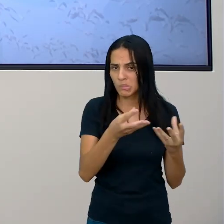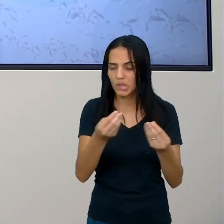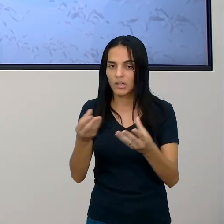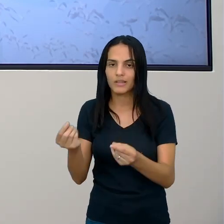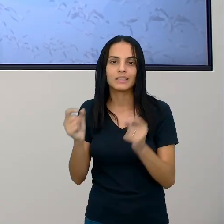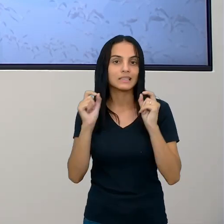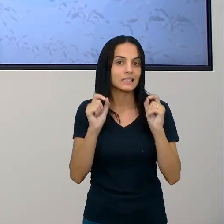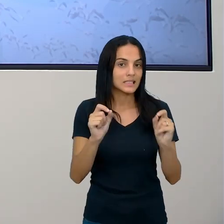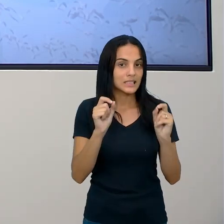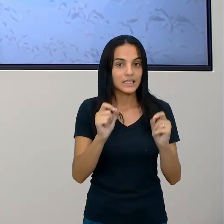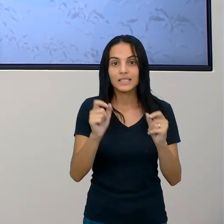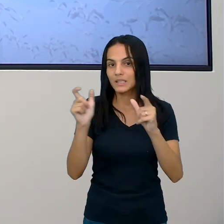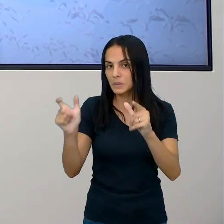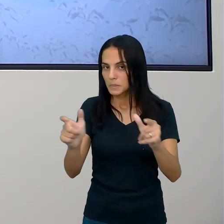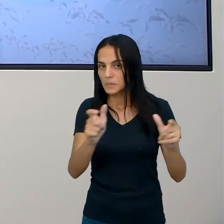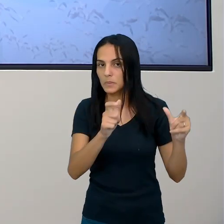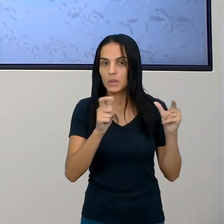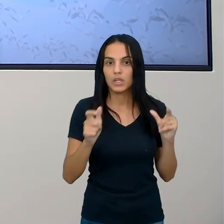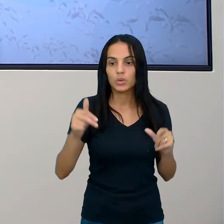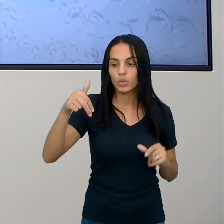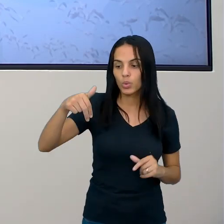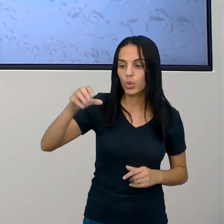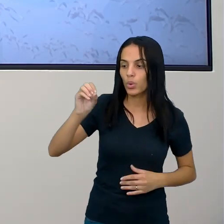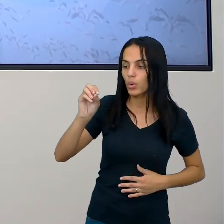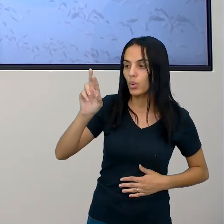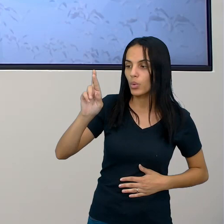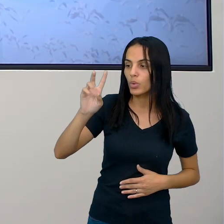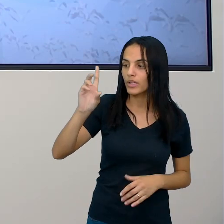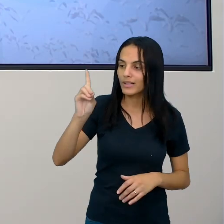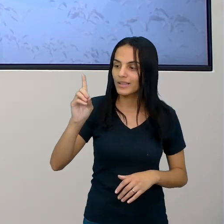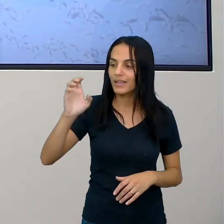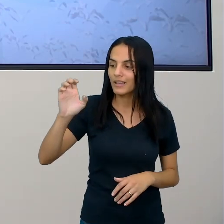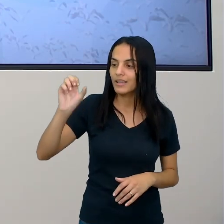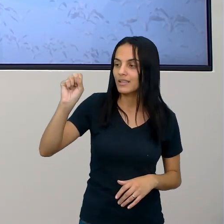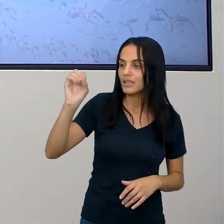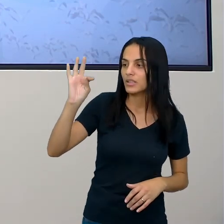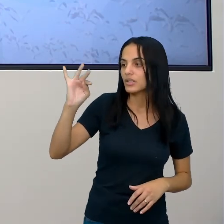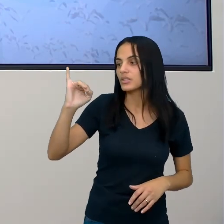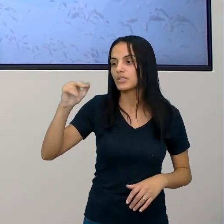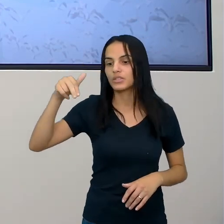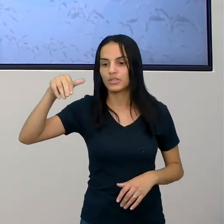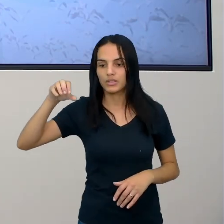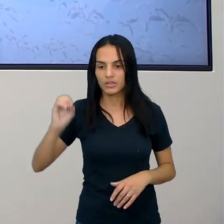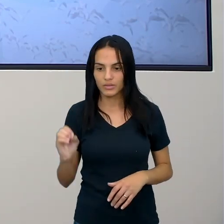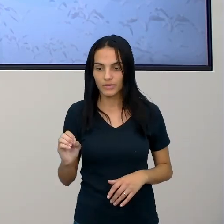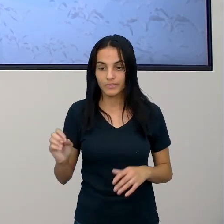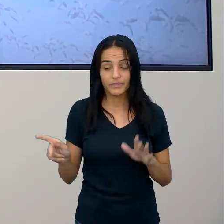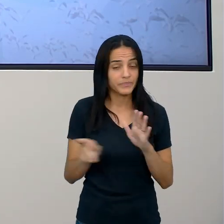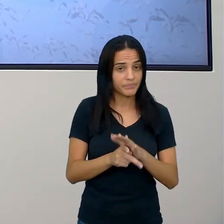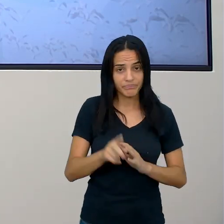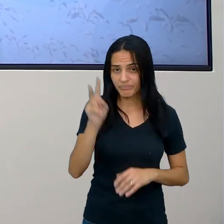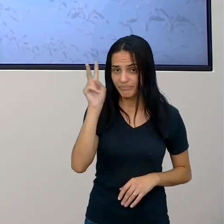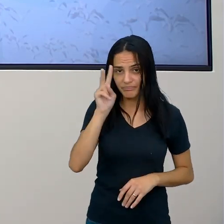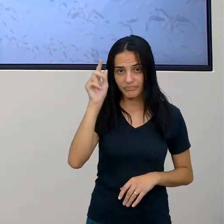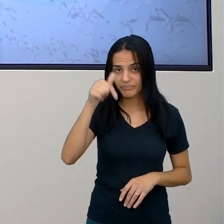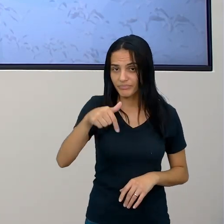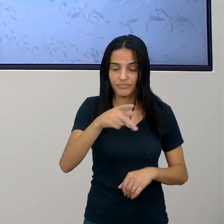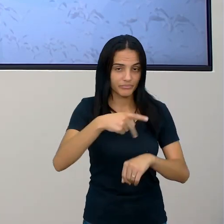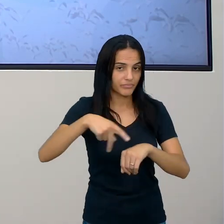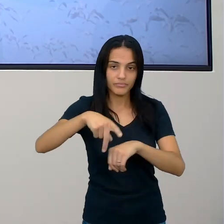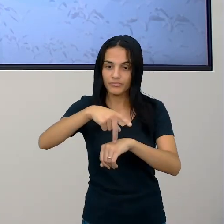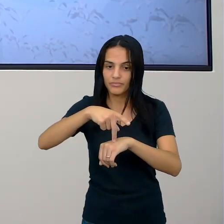de nordestinos. E o que ajuda a gente a compreender essa migração é a própria história do nosso país,